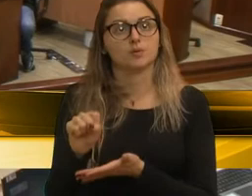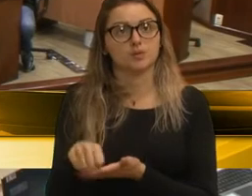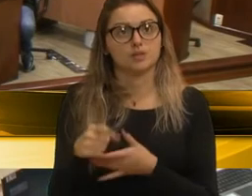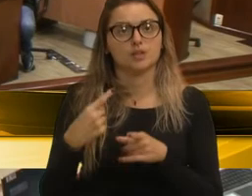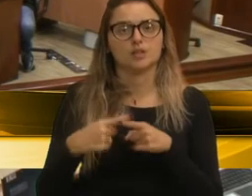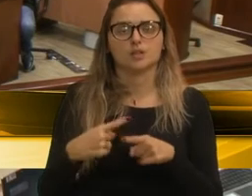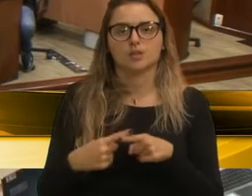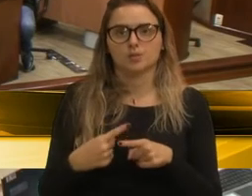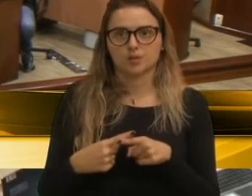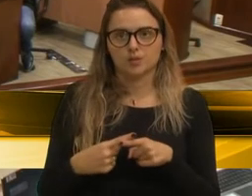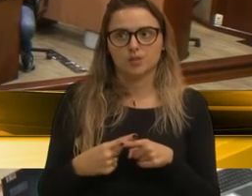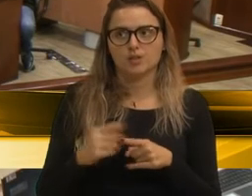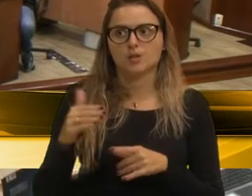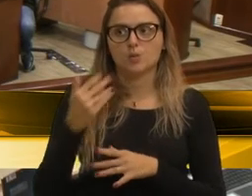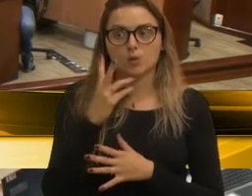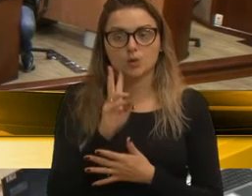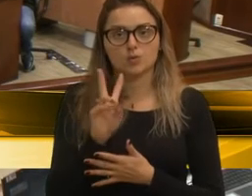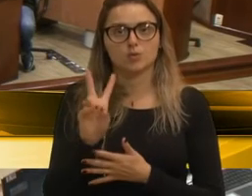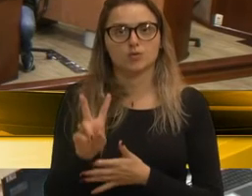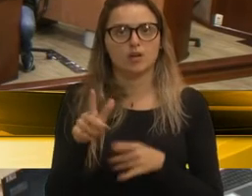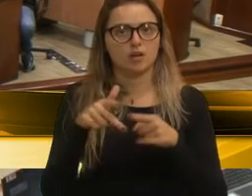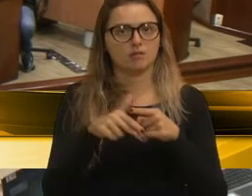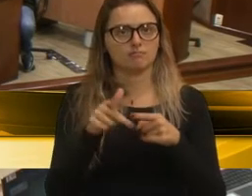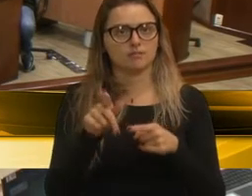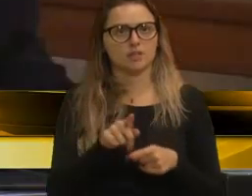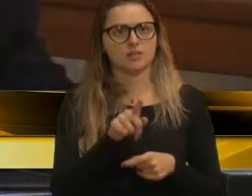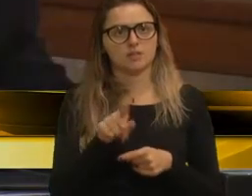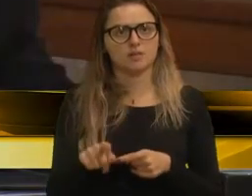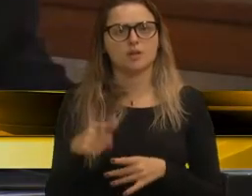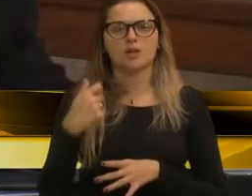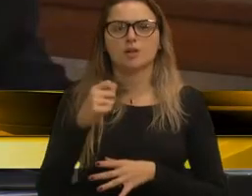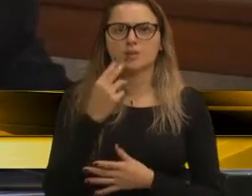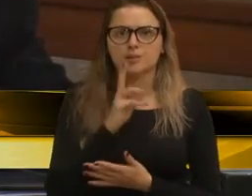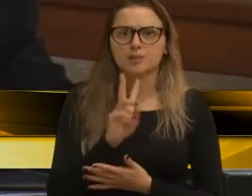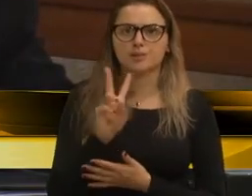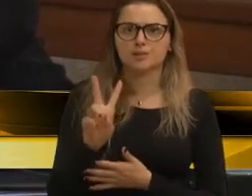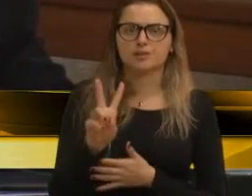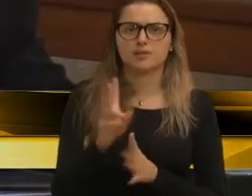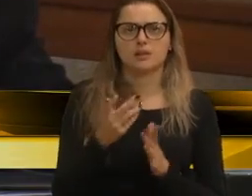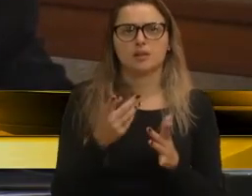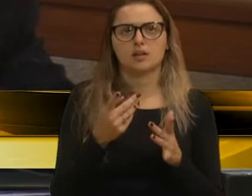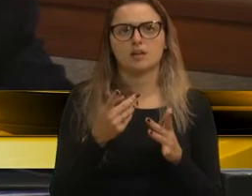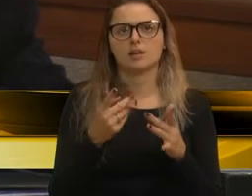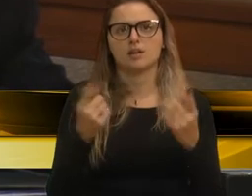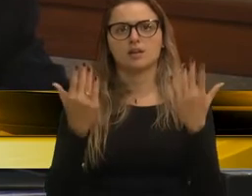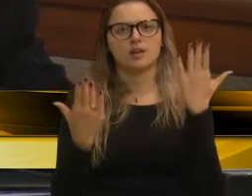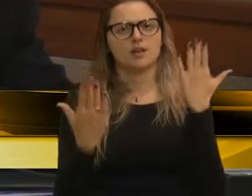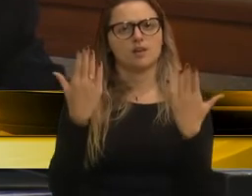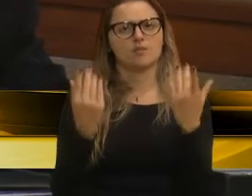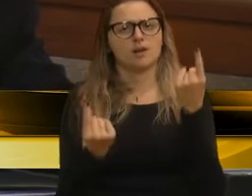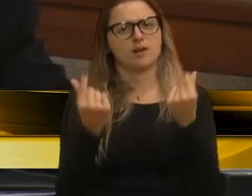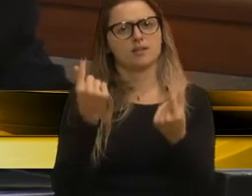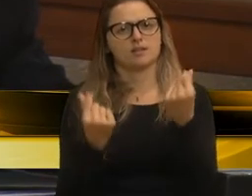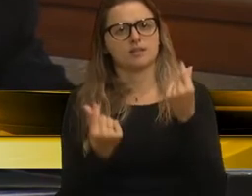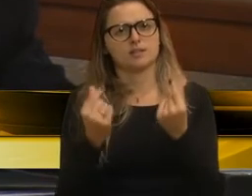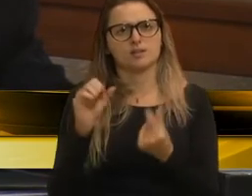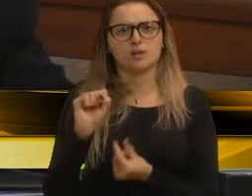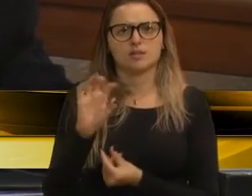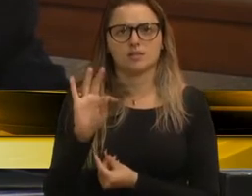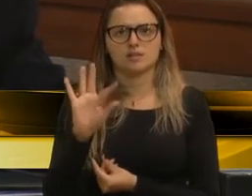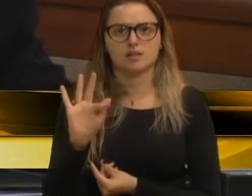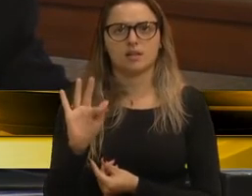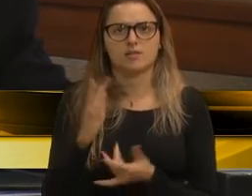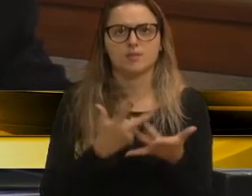no momento que se vê esse tipo de corte, tu tem que assistir uma licitação que nem a do STF para comprar